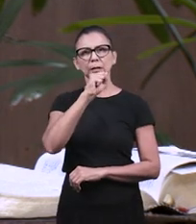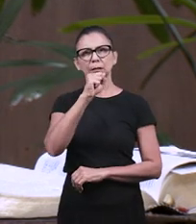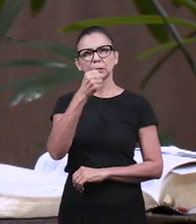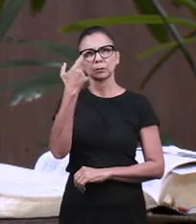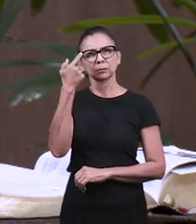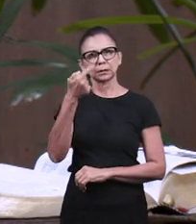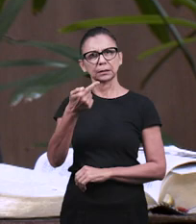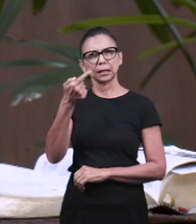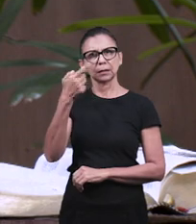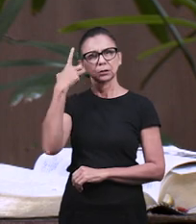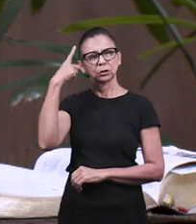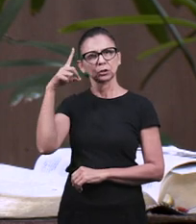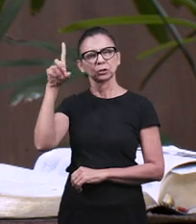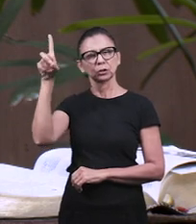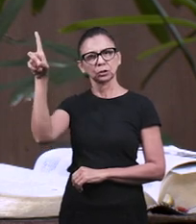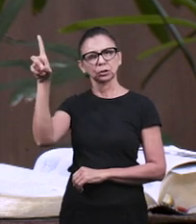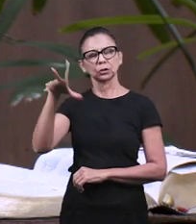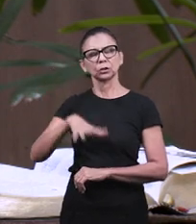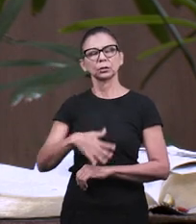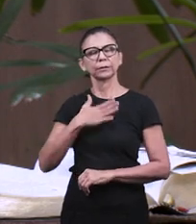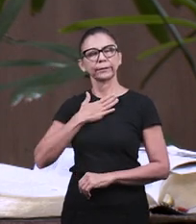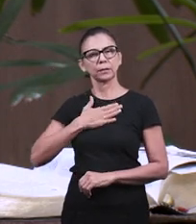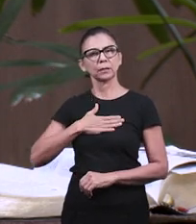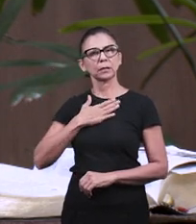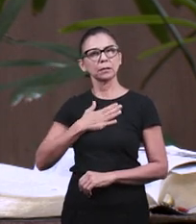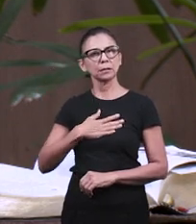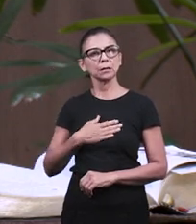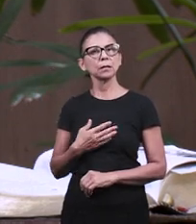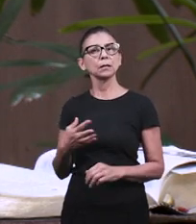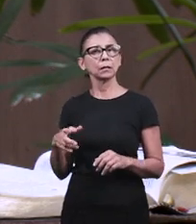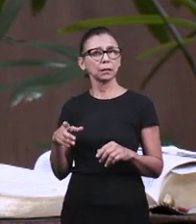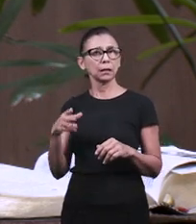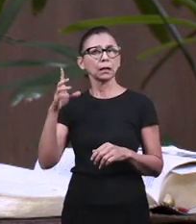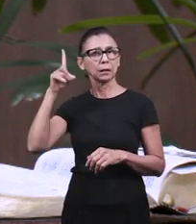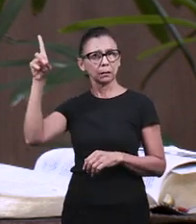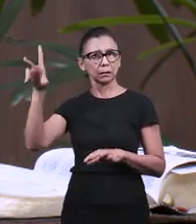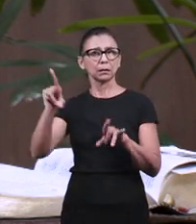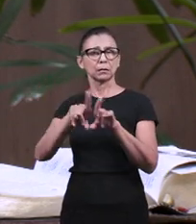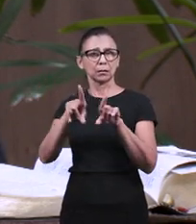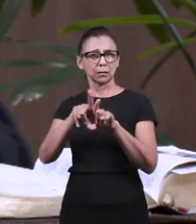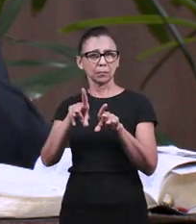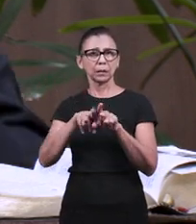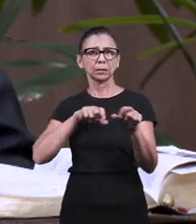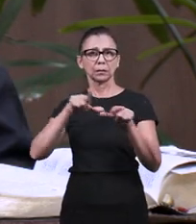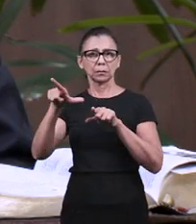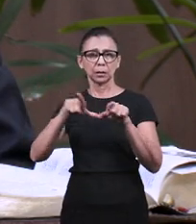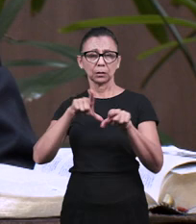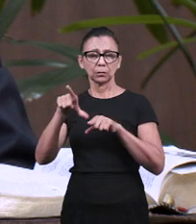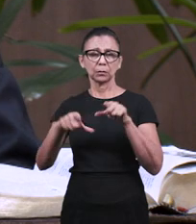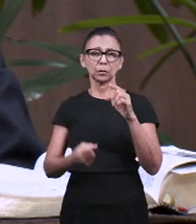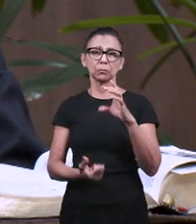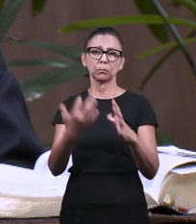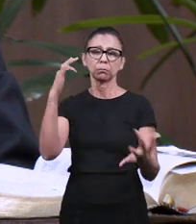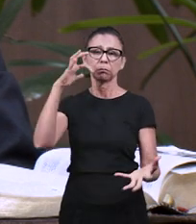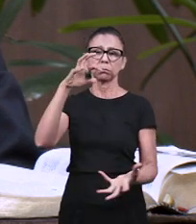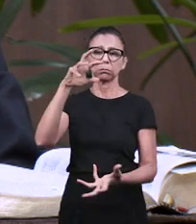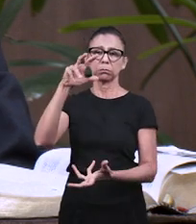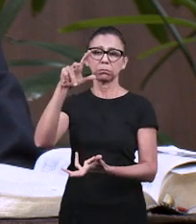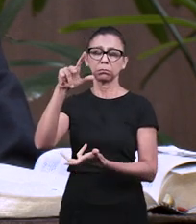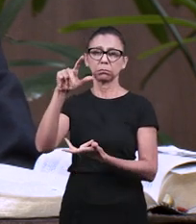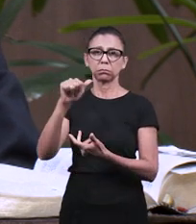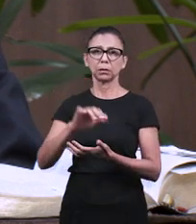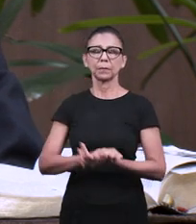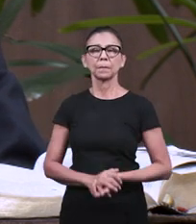o 7º dia, trabalhar 6 dias e descansar no 7º, como Deus também assim fez todas as suas obras em 6 dias.